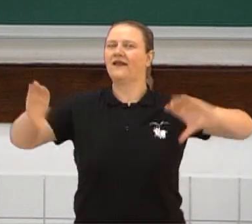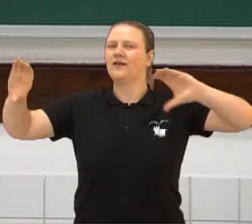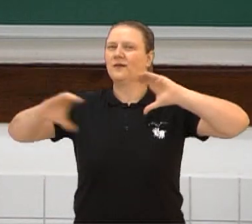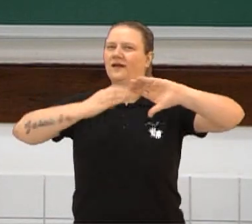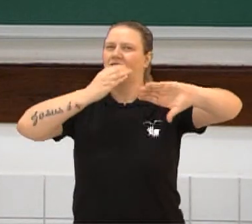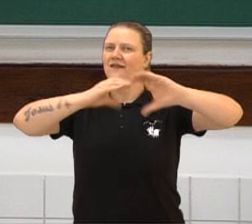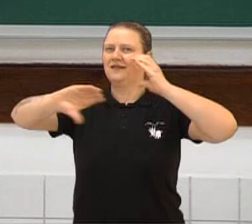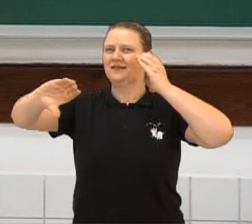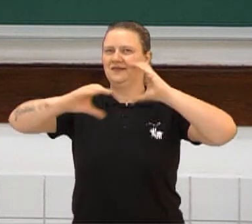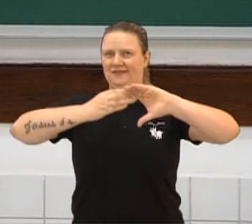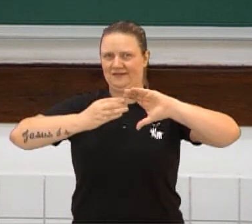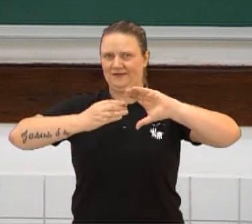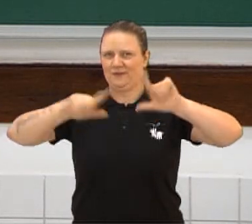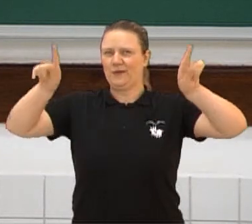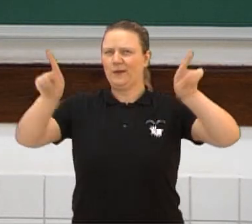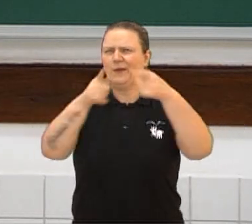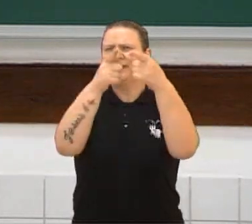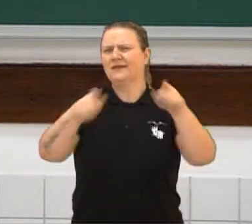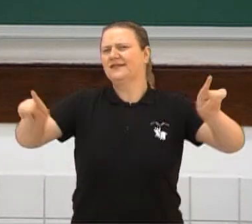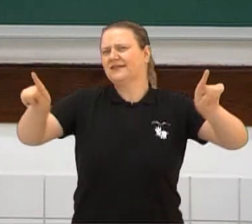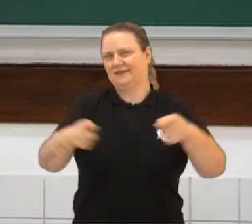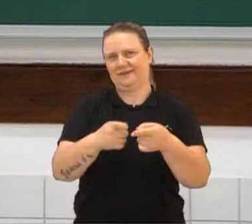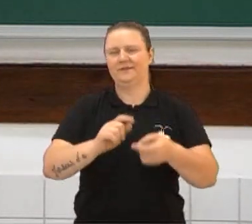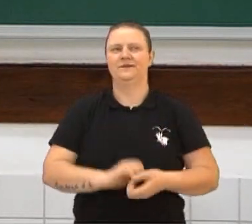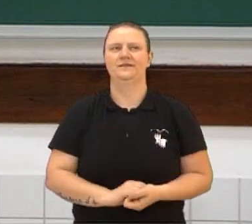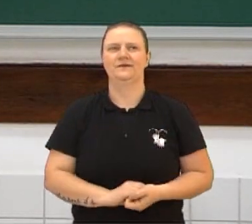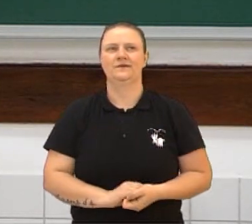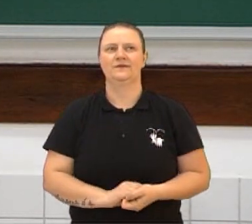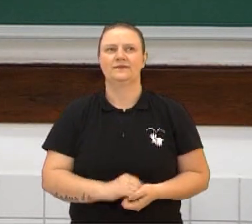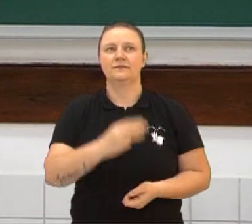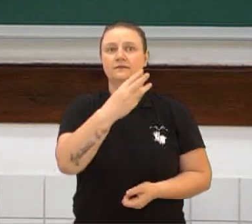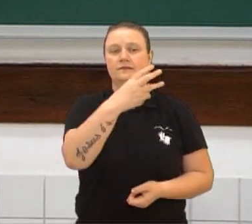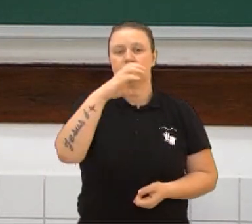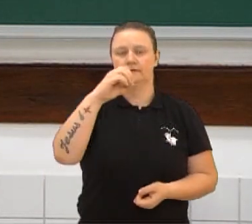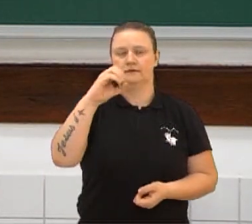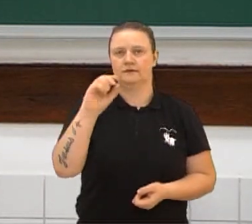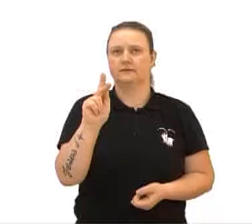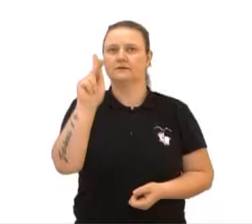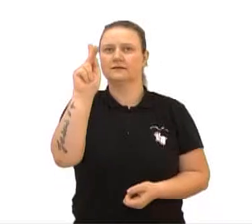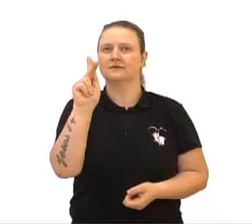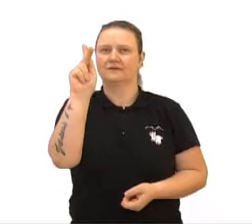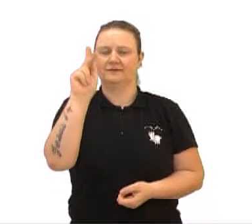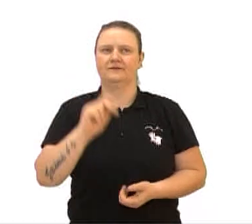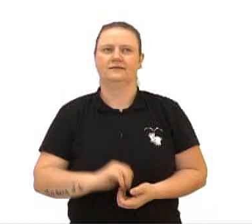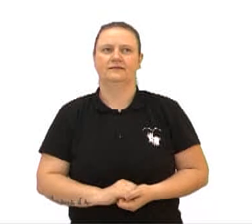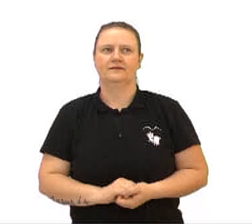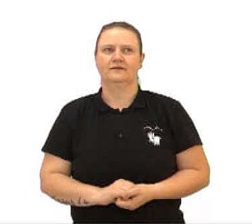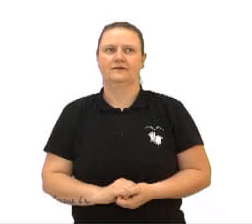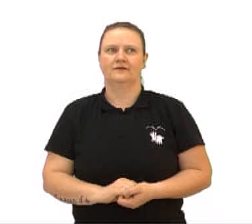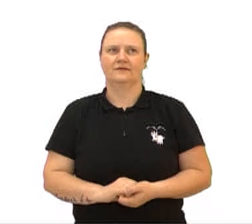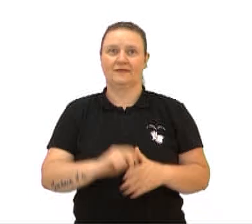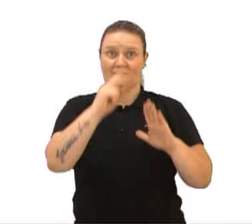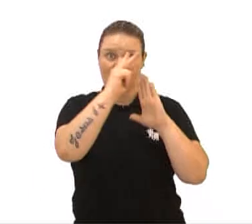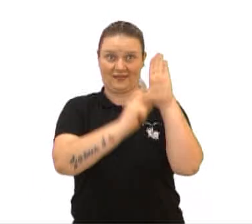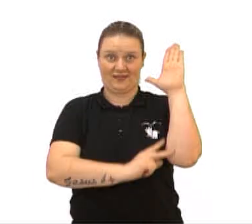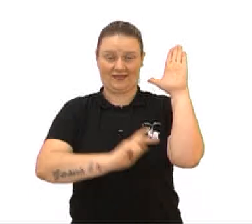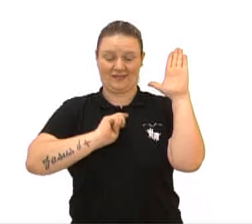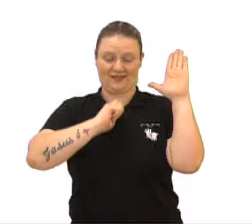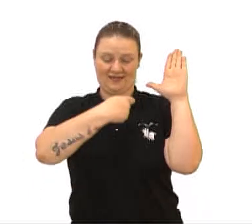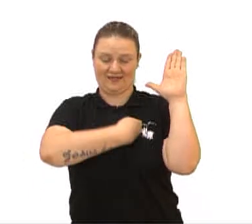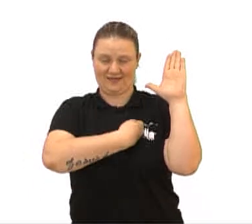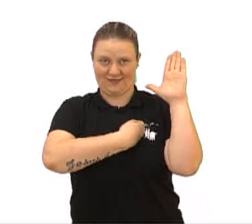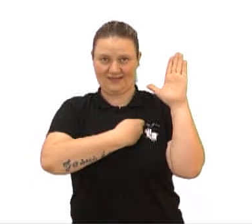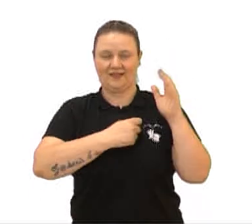letra de uma canção. La canción 300 kilos de los coyotes. Esto es una canción que